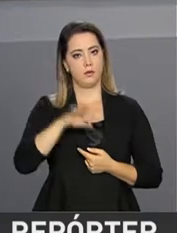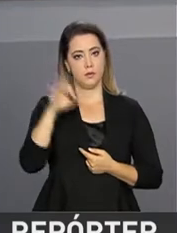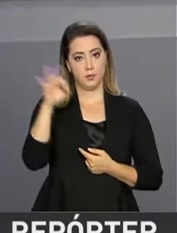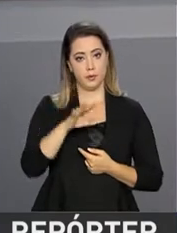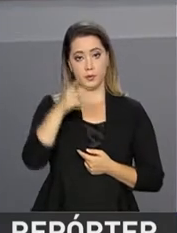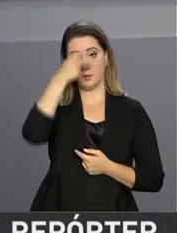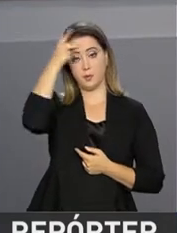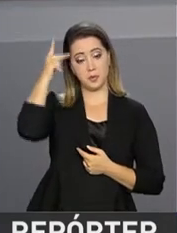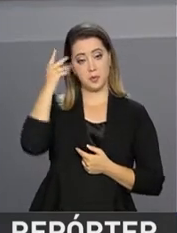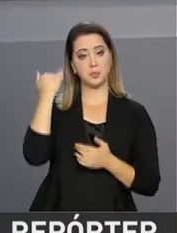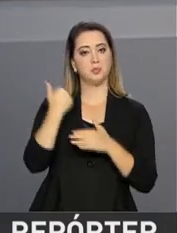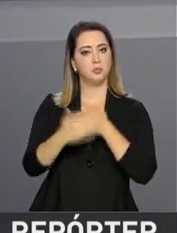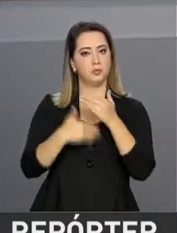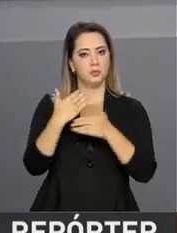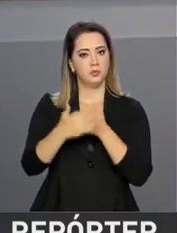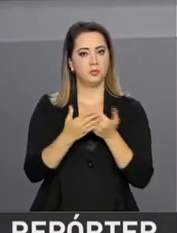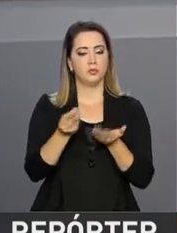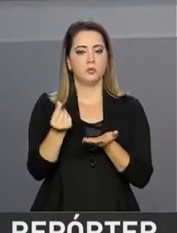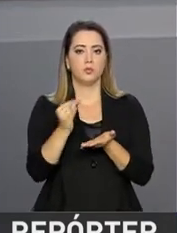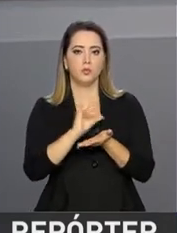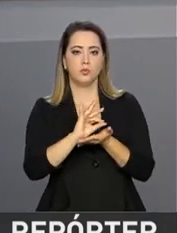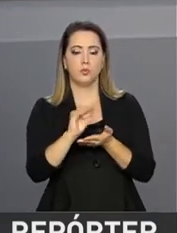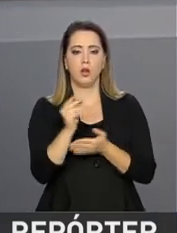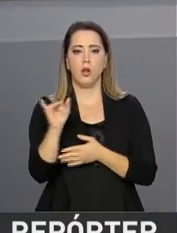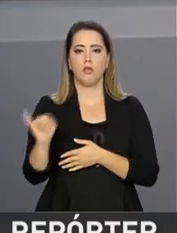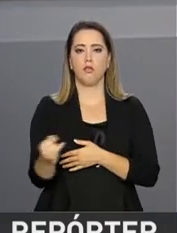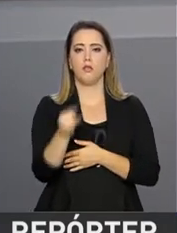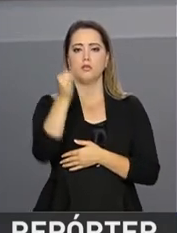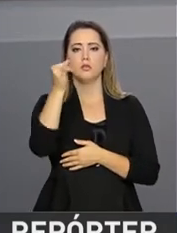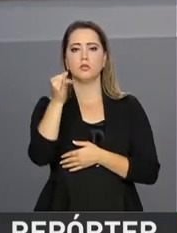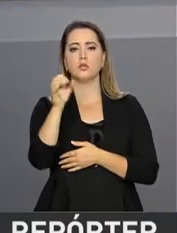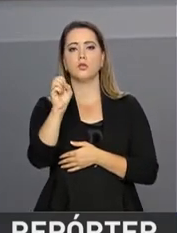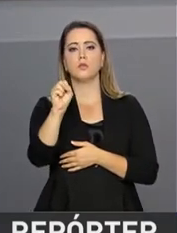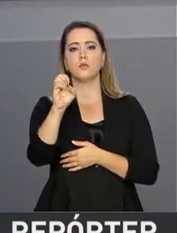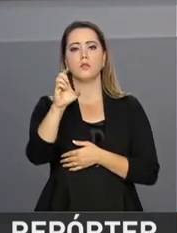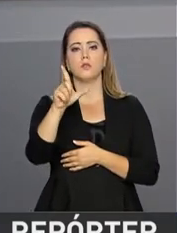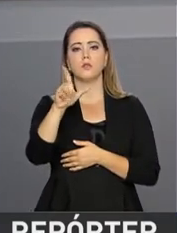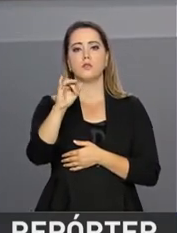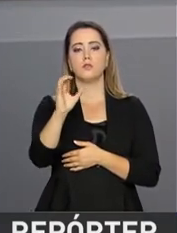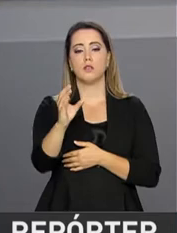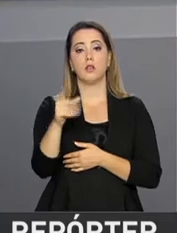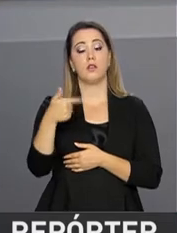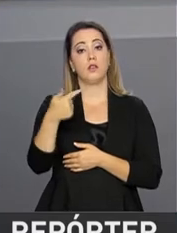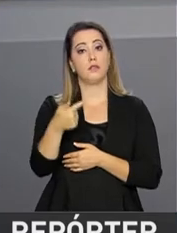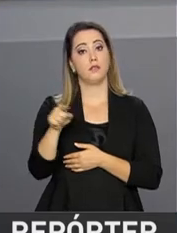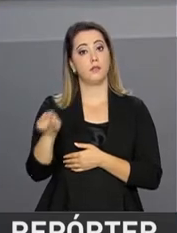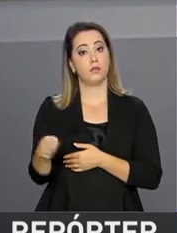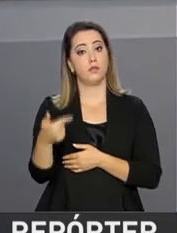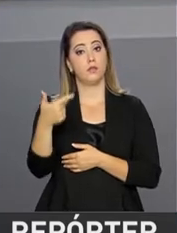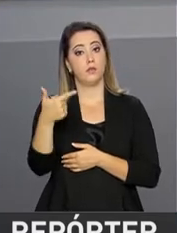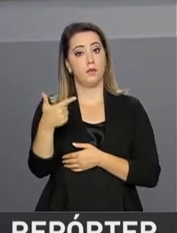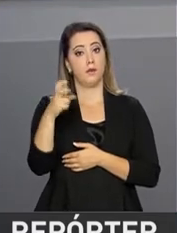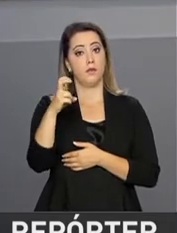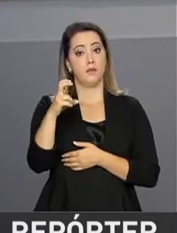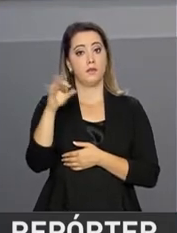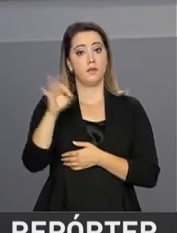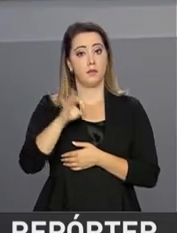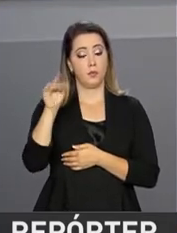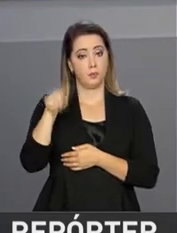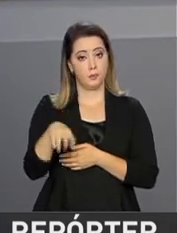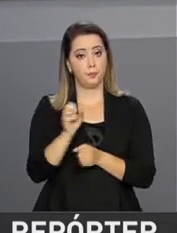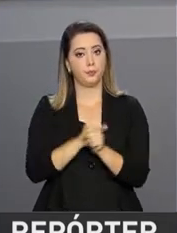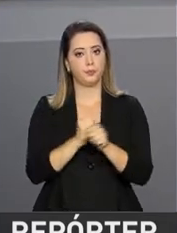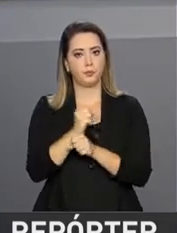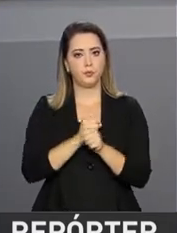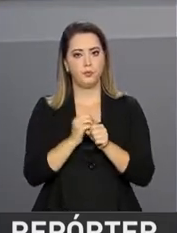investidores mantiveram a taxa de básica de juros da economia a selic em 7,25 por cento no final de 2017